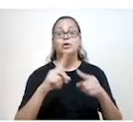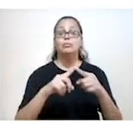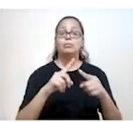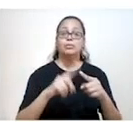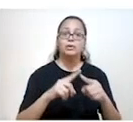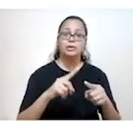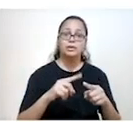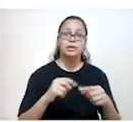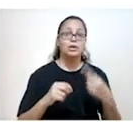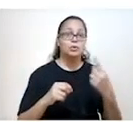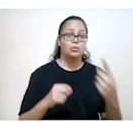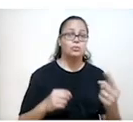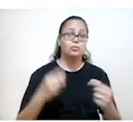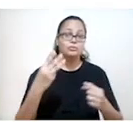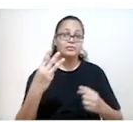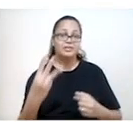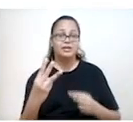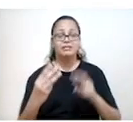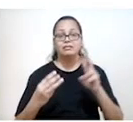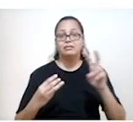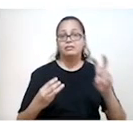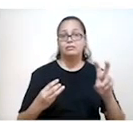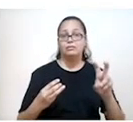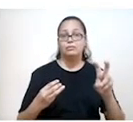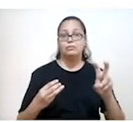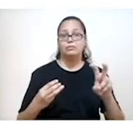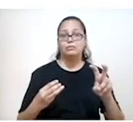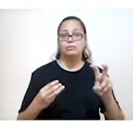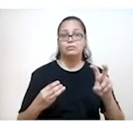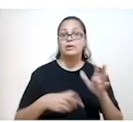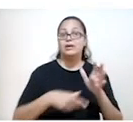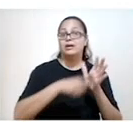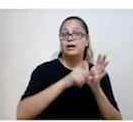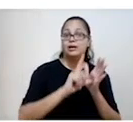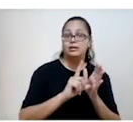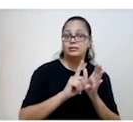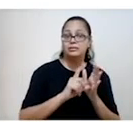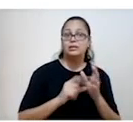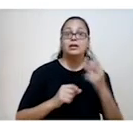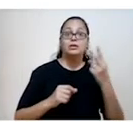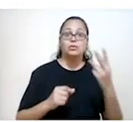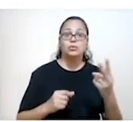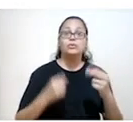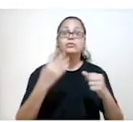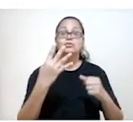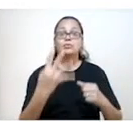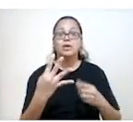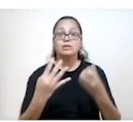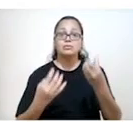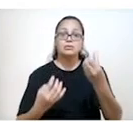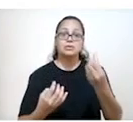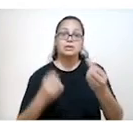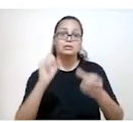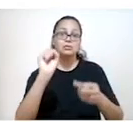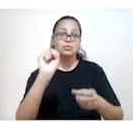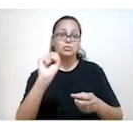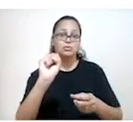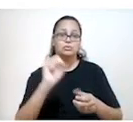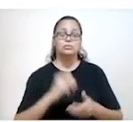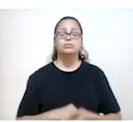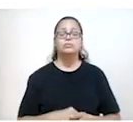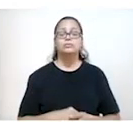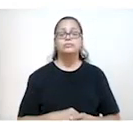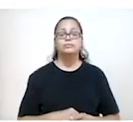1, foi para 3, foi para 5. Lá era 2, 4, 6 e 8. Praticamente tabuada do 2, né?